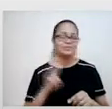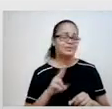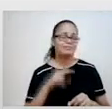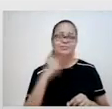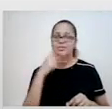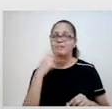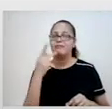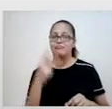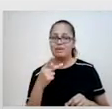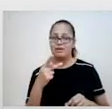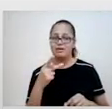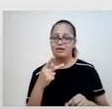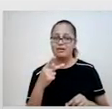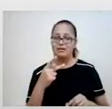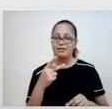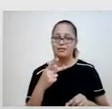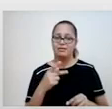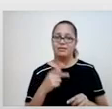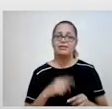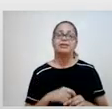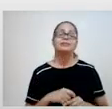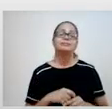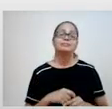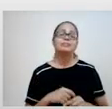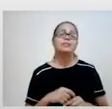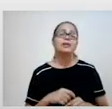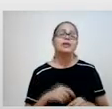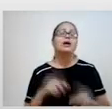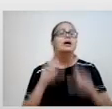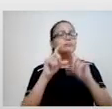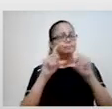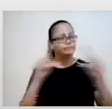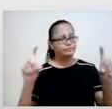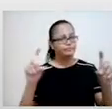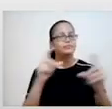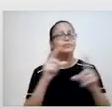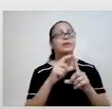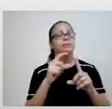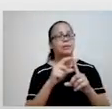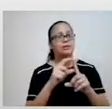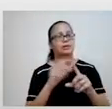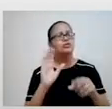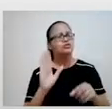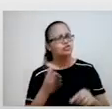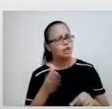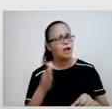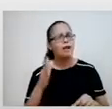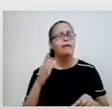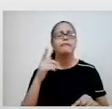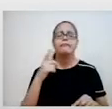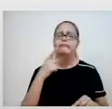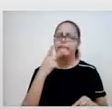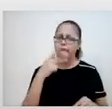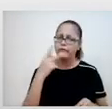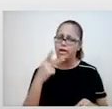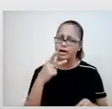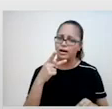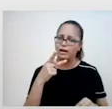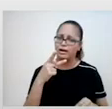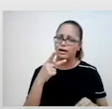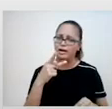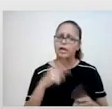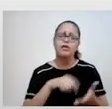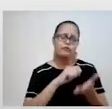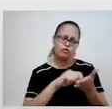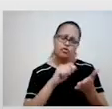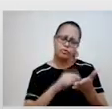para pensar qual palavra vamos colocar ali naquela frase. Ah, eu já repeti aquela palavra? Vou colocar uma diferente, né? Não vou colocar várias